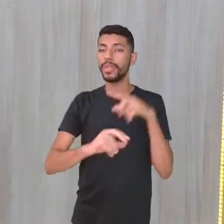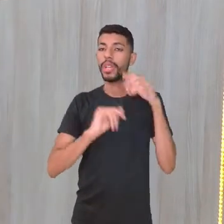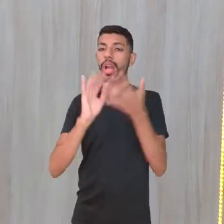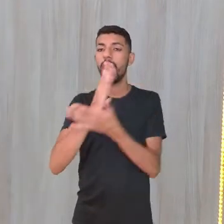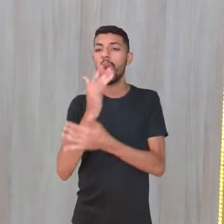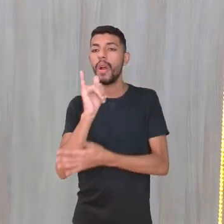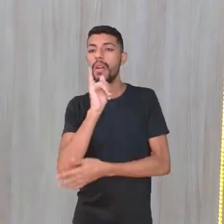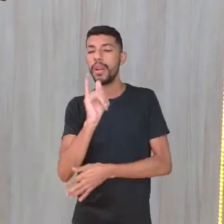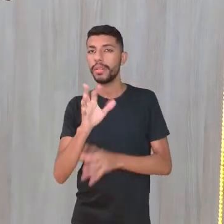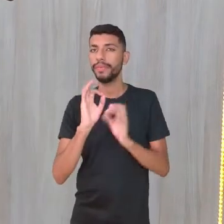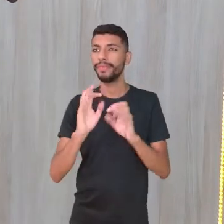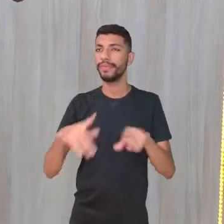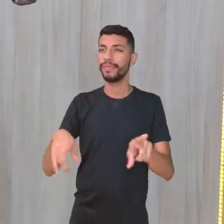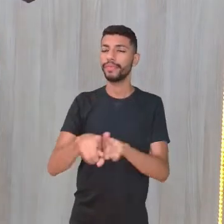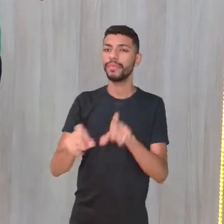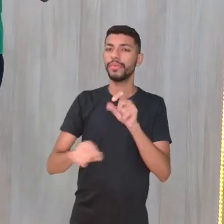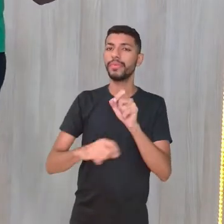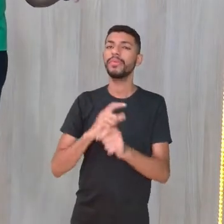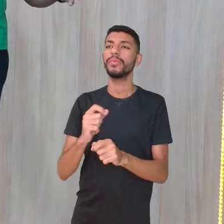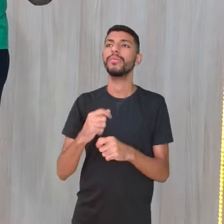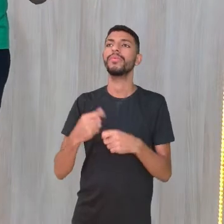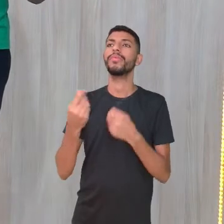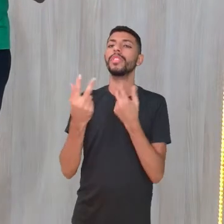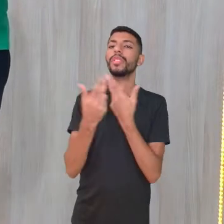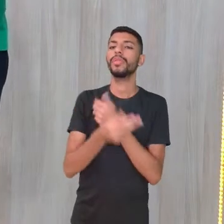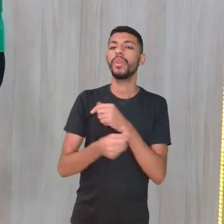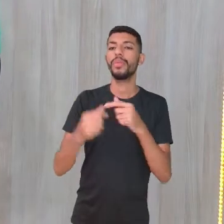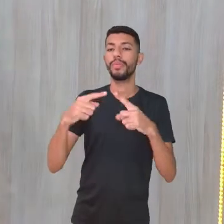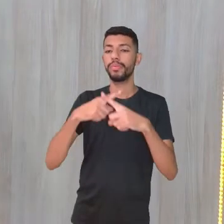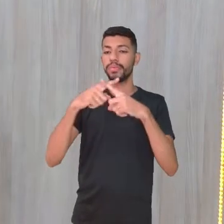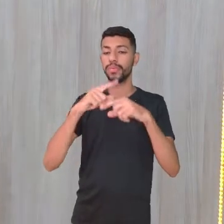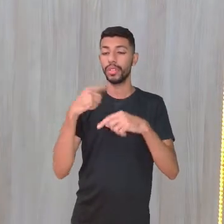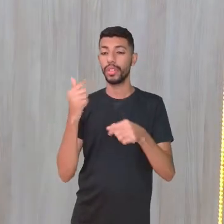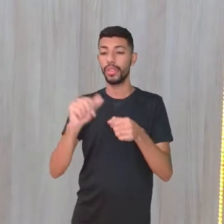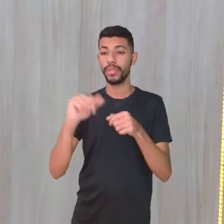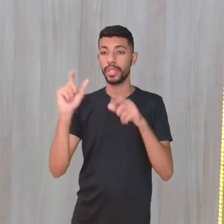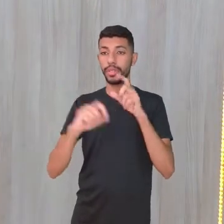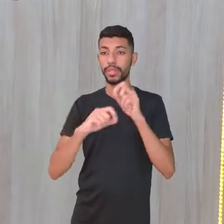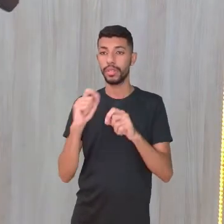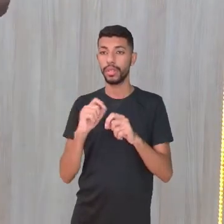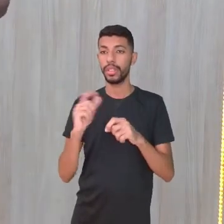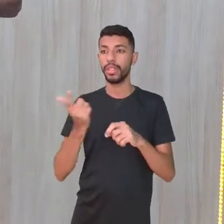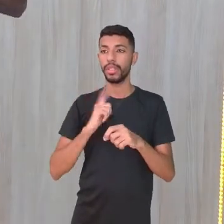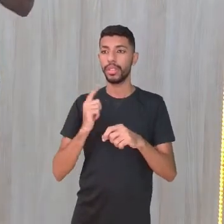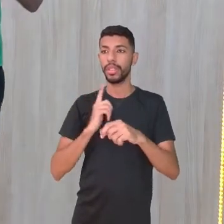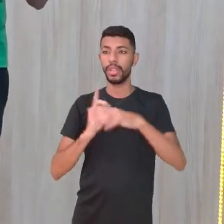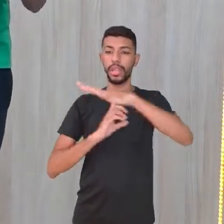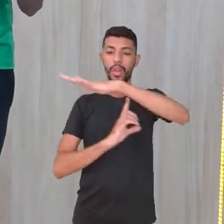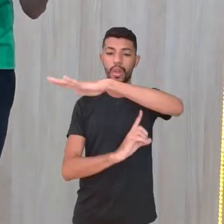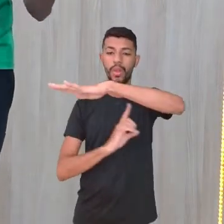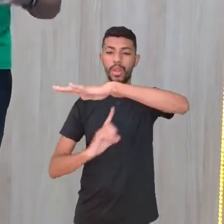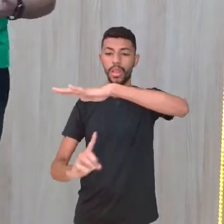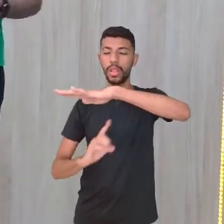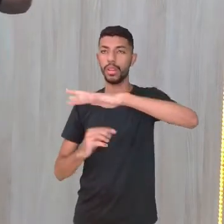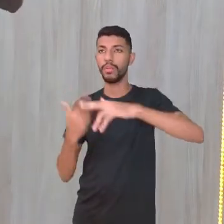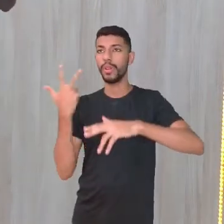determinados exemplos e, como a gente fez com multiplicação, a gente chega aí num denominador comum, né? Numa